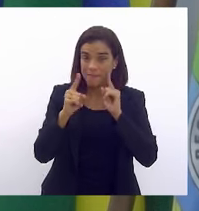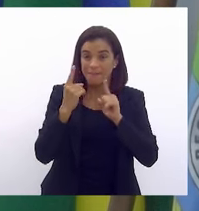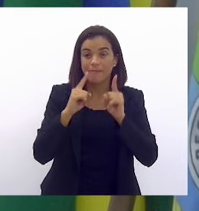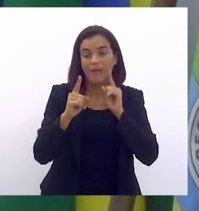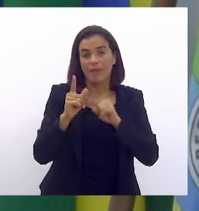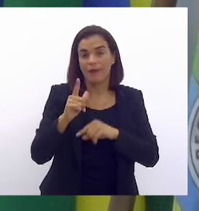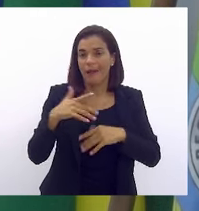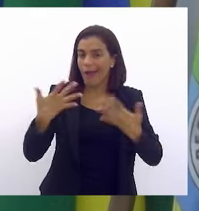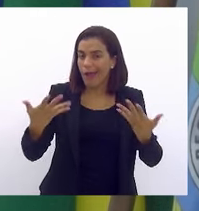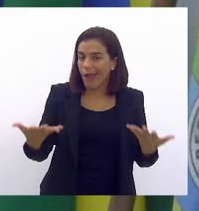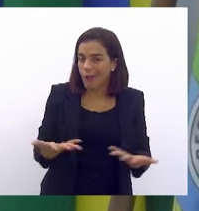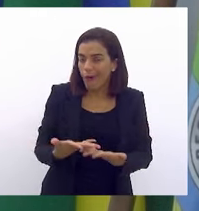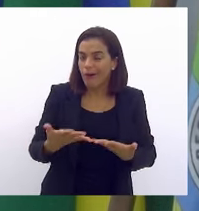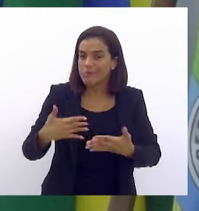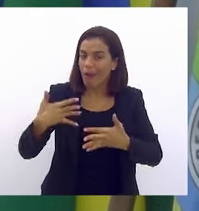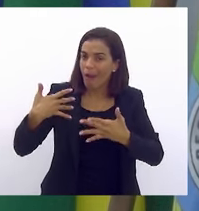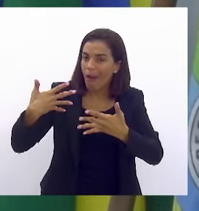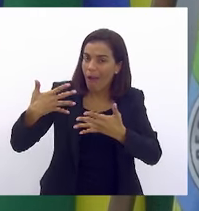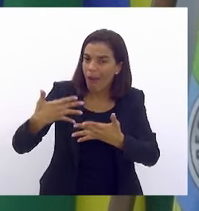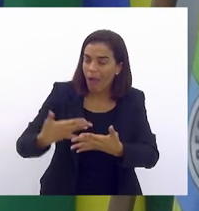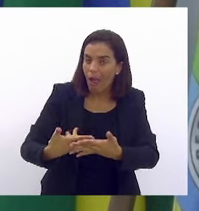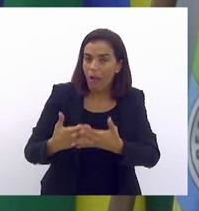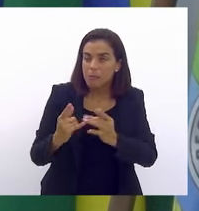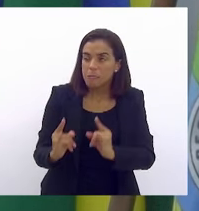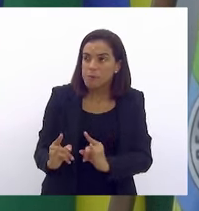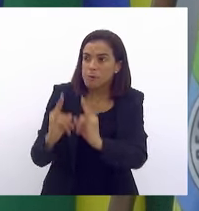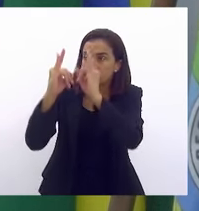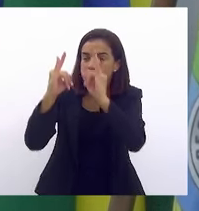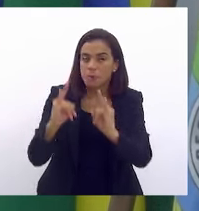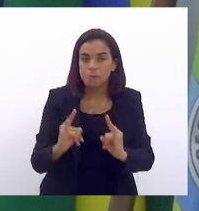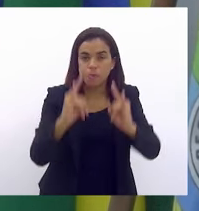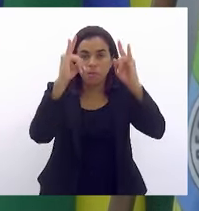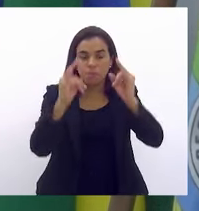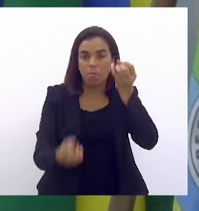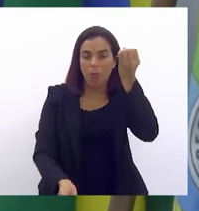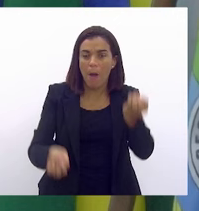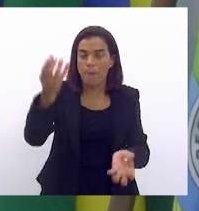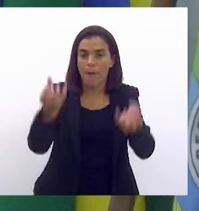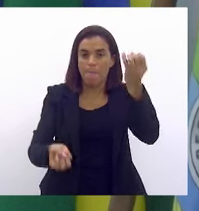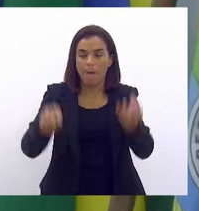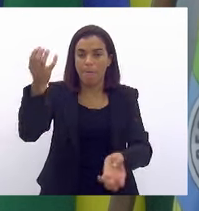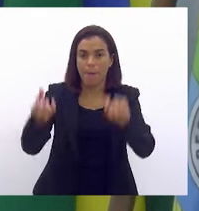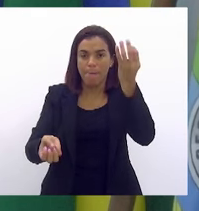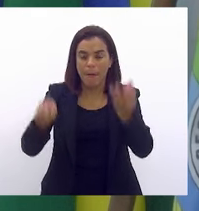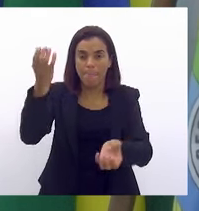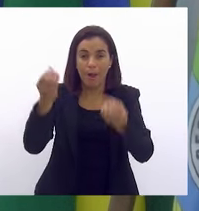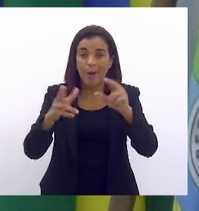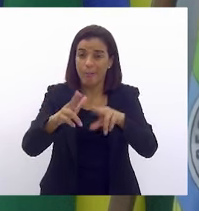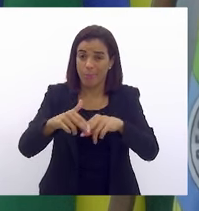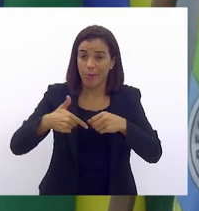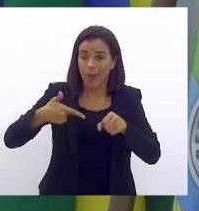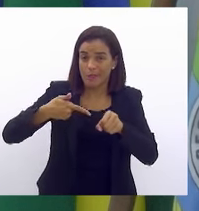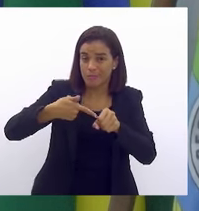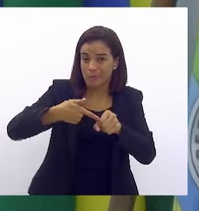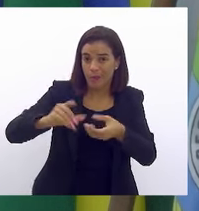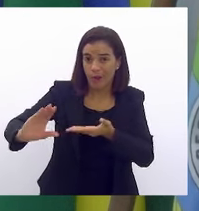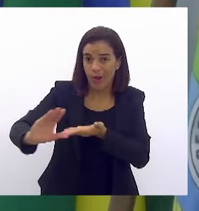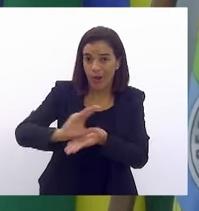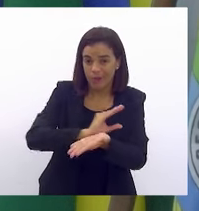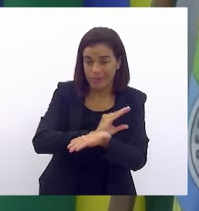está sofrendo muitos empreendimentos, principalmente com o boom do ROIT do petróleo, né? E é